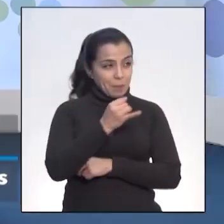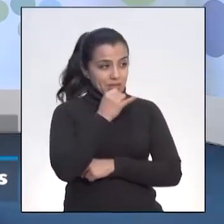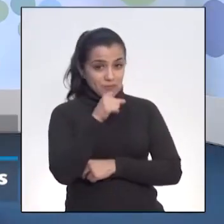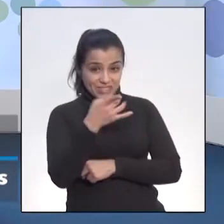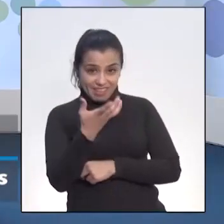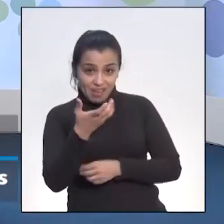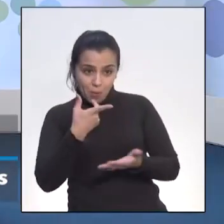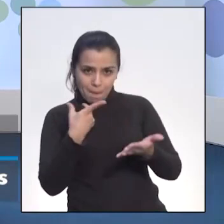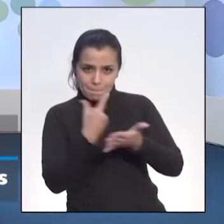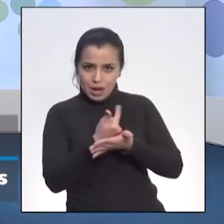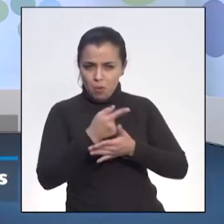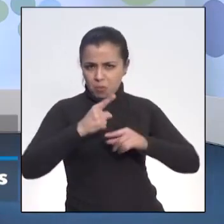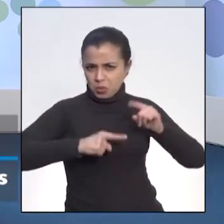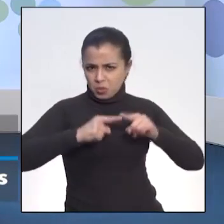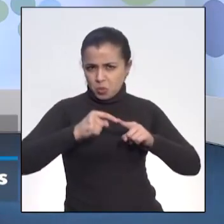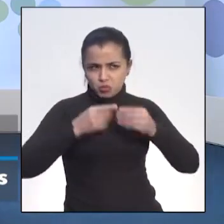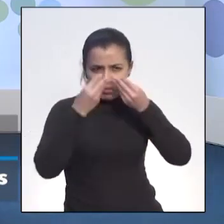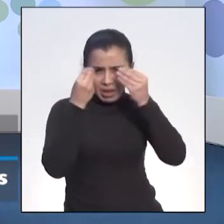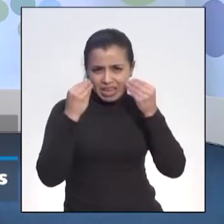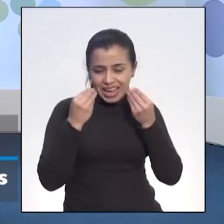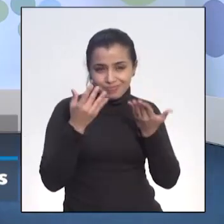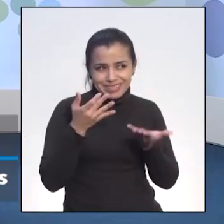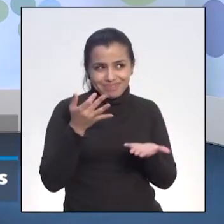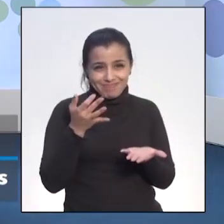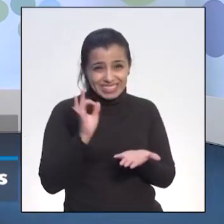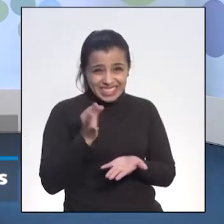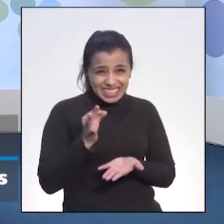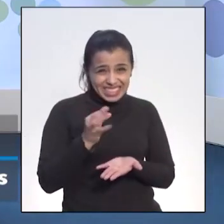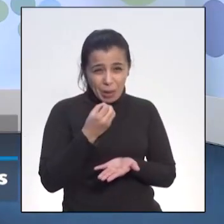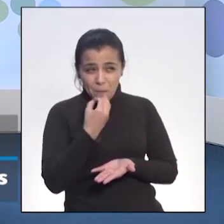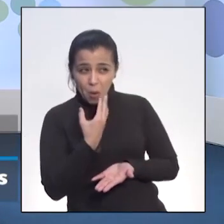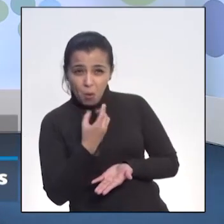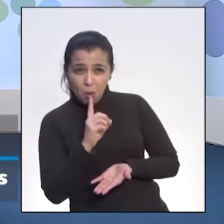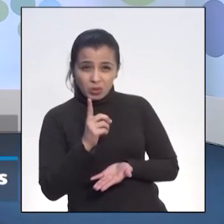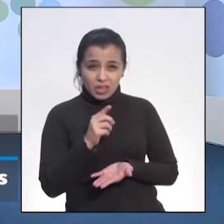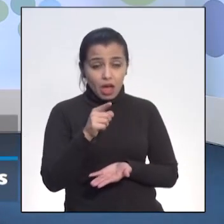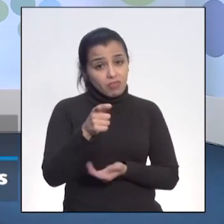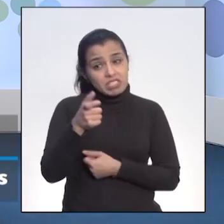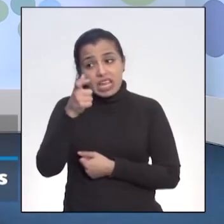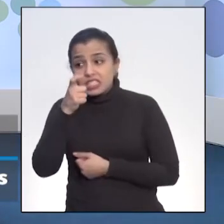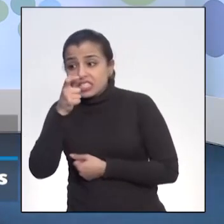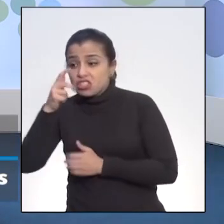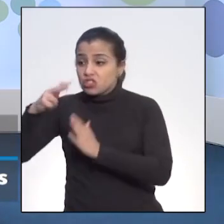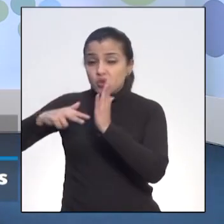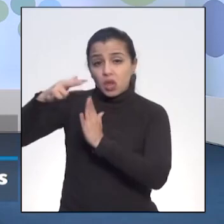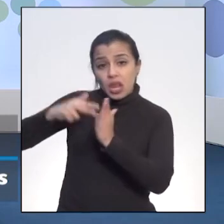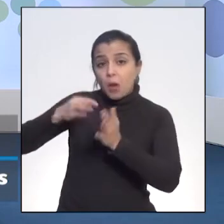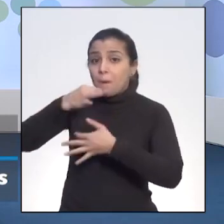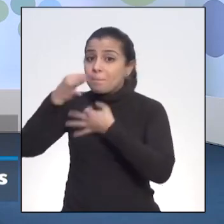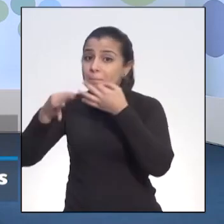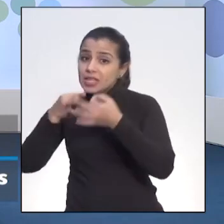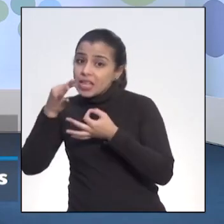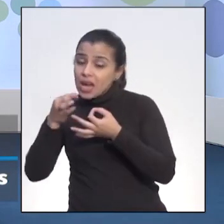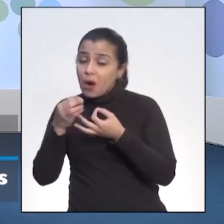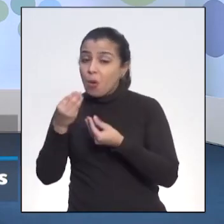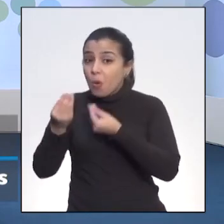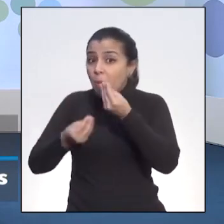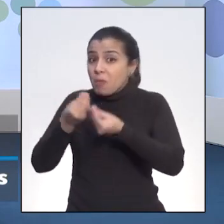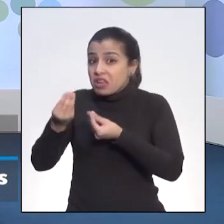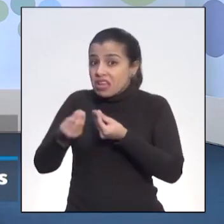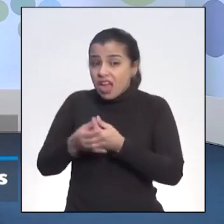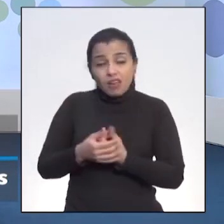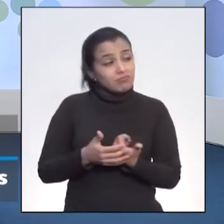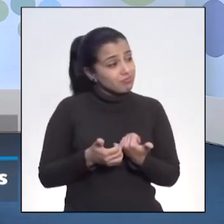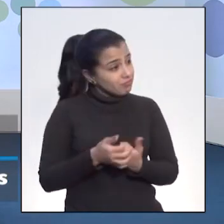comprar um produto de maquiagem, você não tem certeza se é bom ou não, e a pessoa vai explicar como que é o produto, se deu certo, se não deu. Então, é uma forma também. De